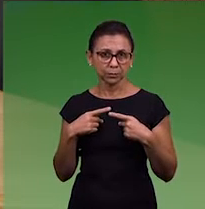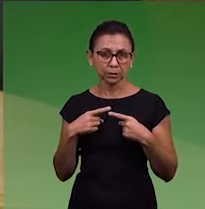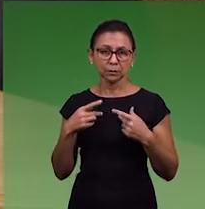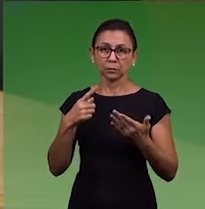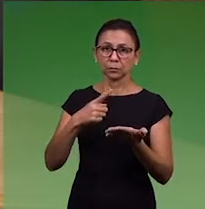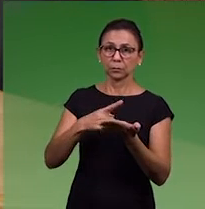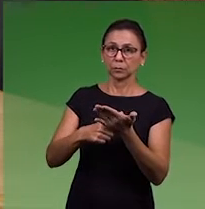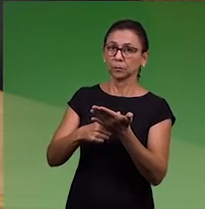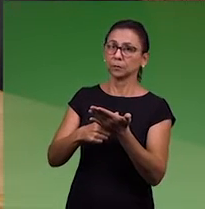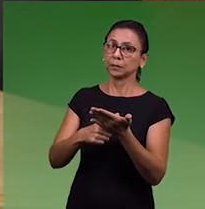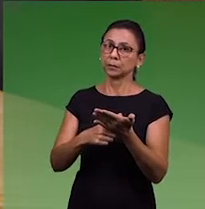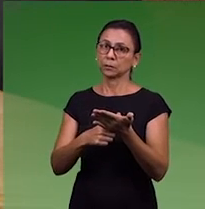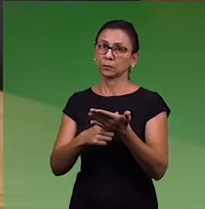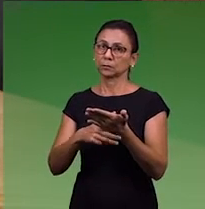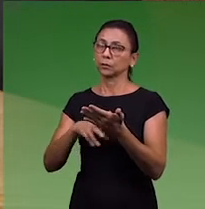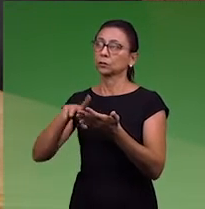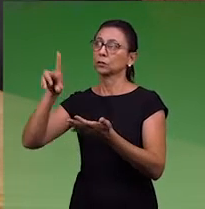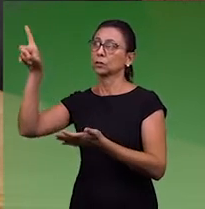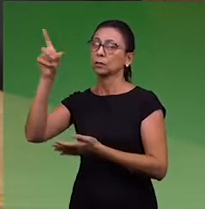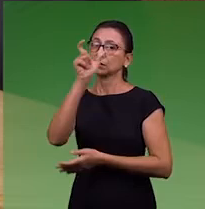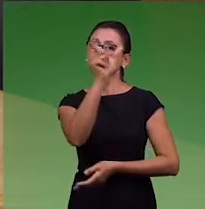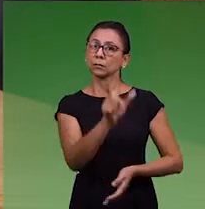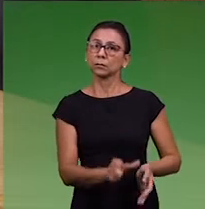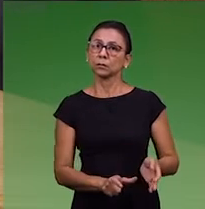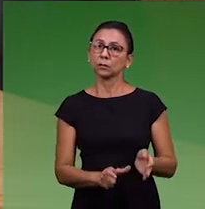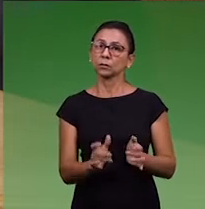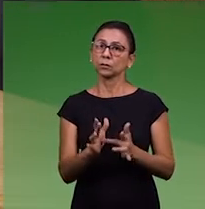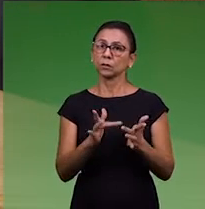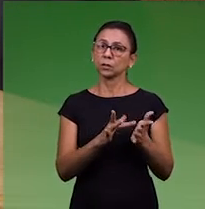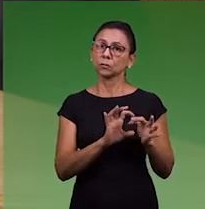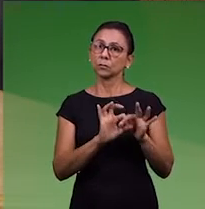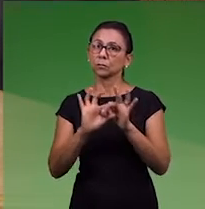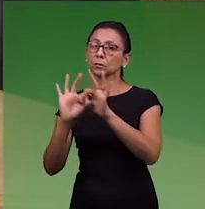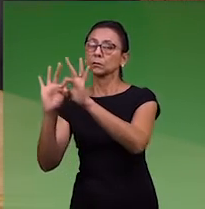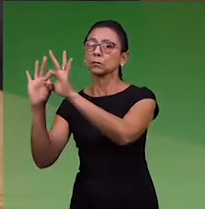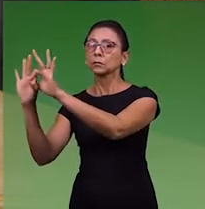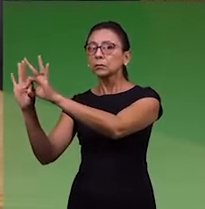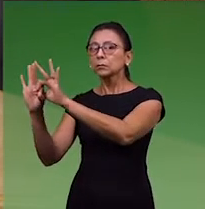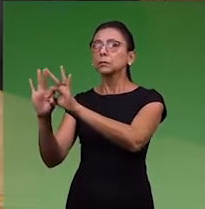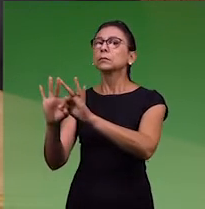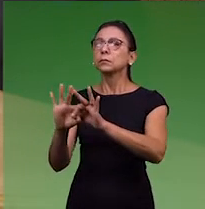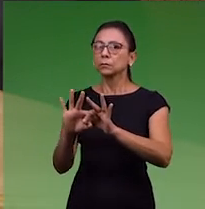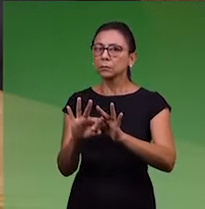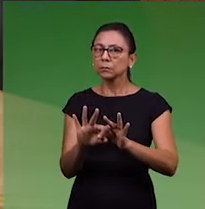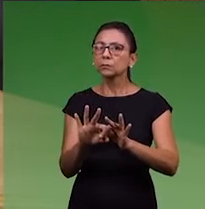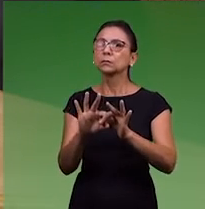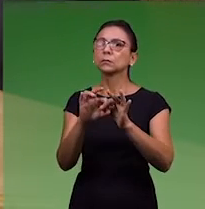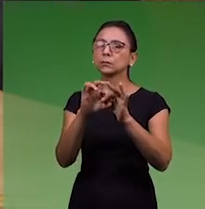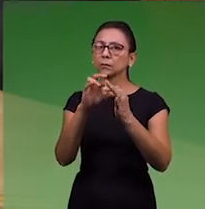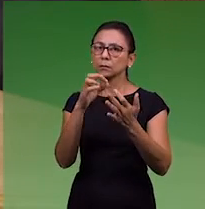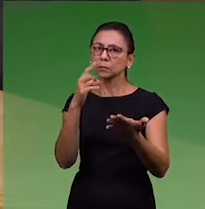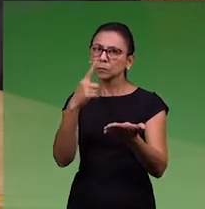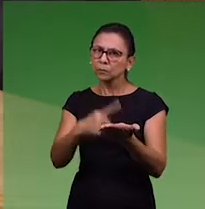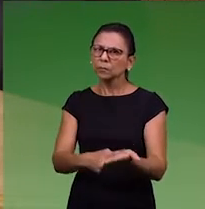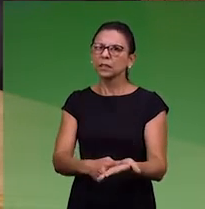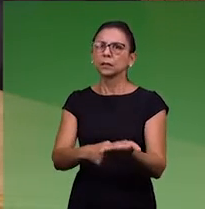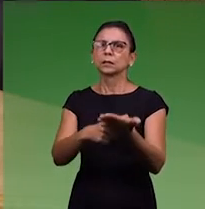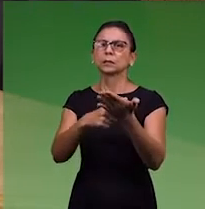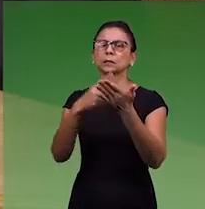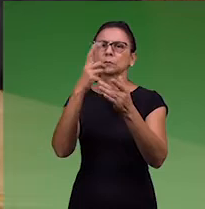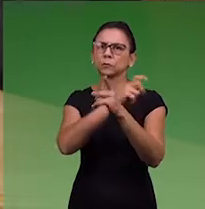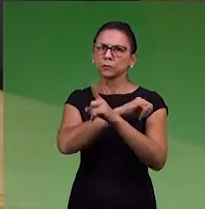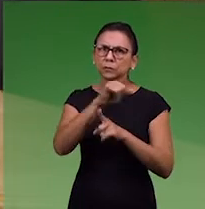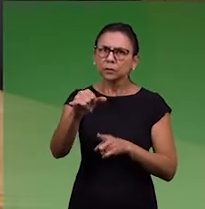de Deus com o homem feita em Jesus. Mas essa aliança ela estava se concretizando ali naquele momento, mas ela profeticamente ela